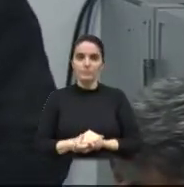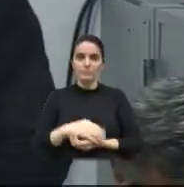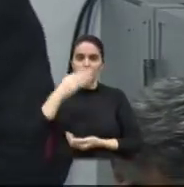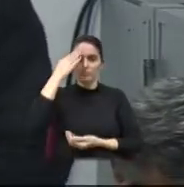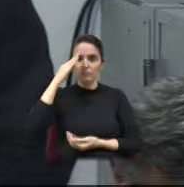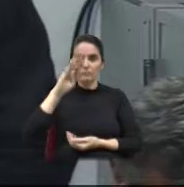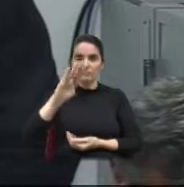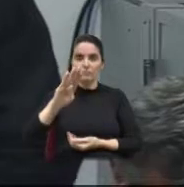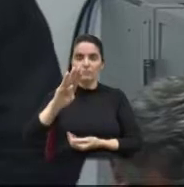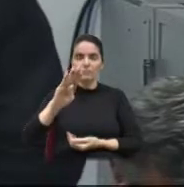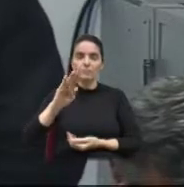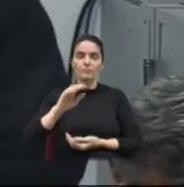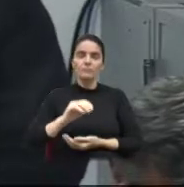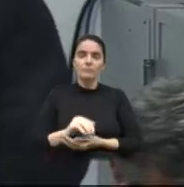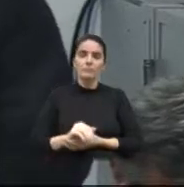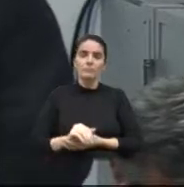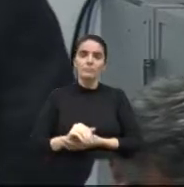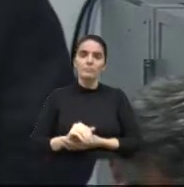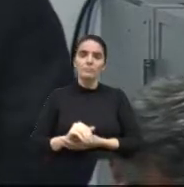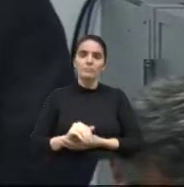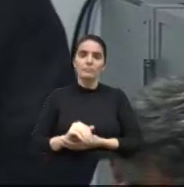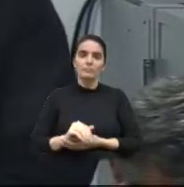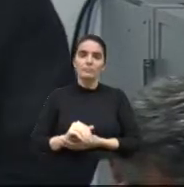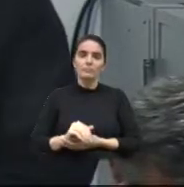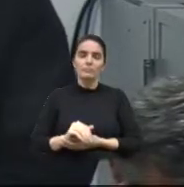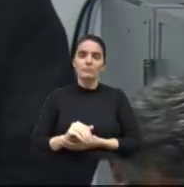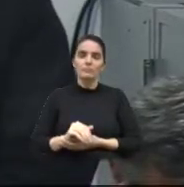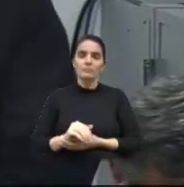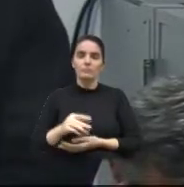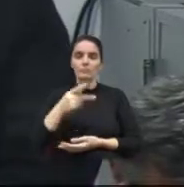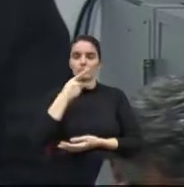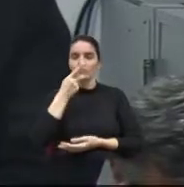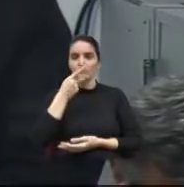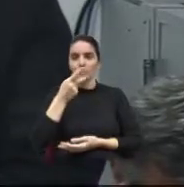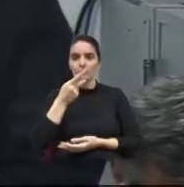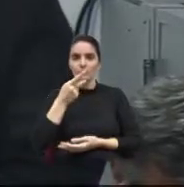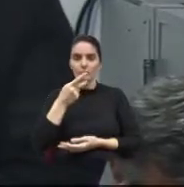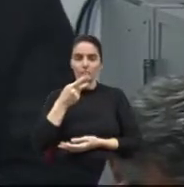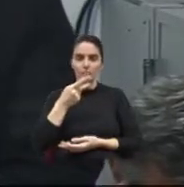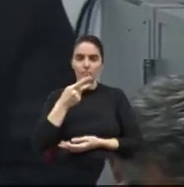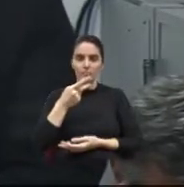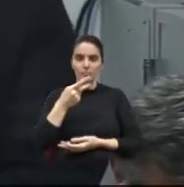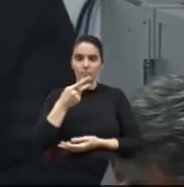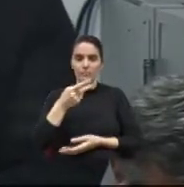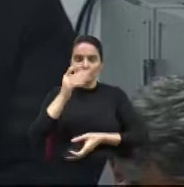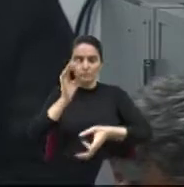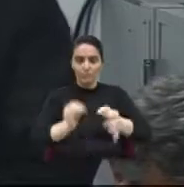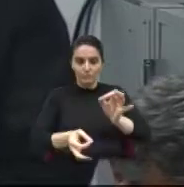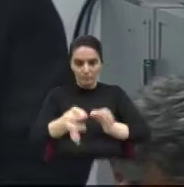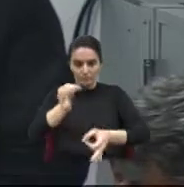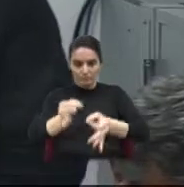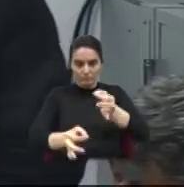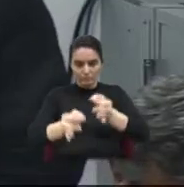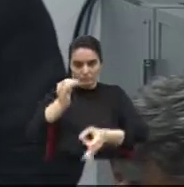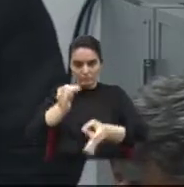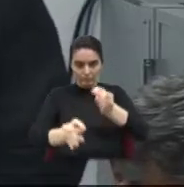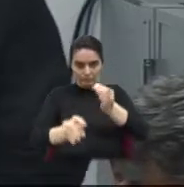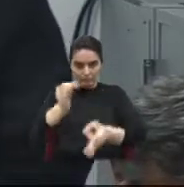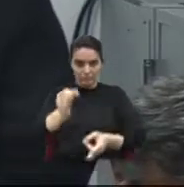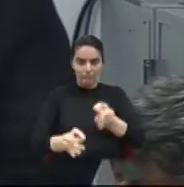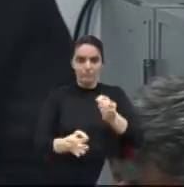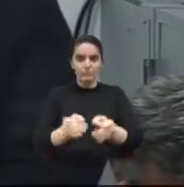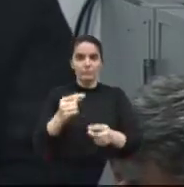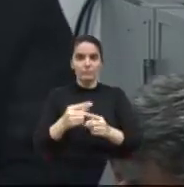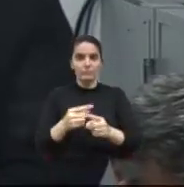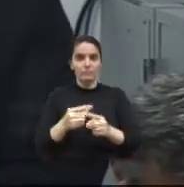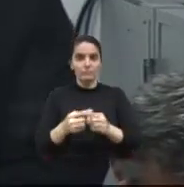principalmente tirando do âmbito político, querendo levar para o âmbito jurídico, visto que a gente está numa instabilidade